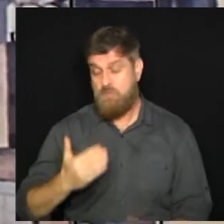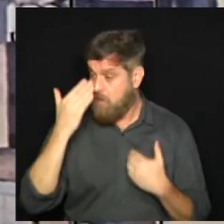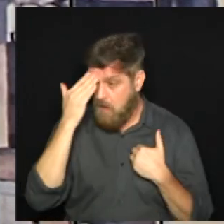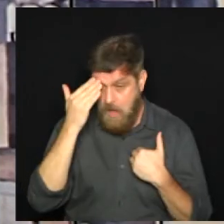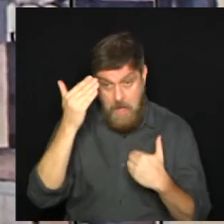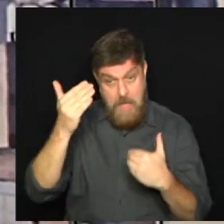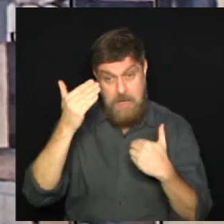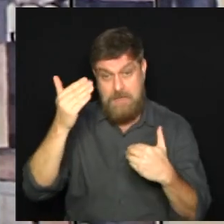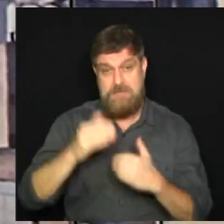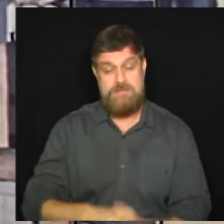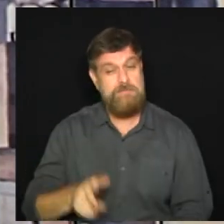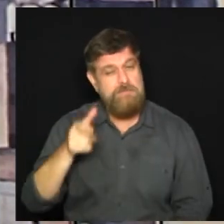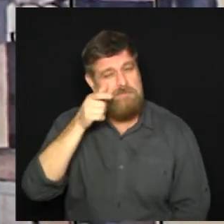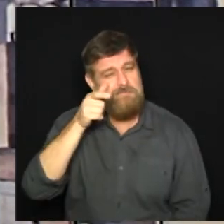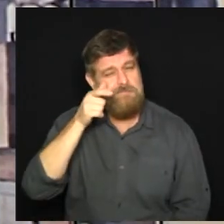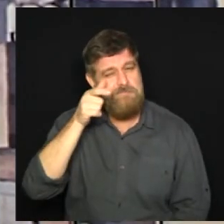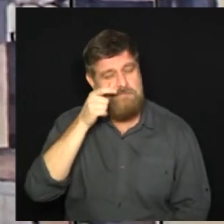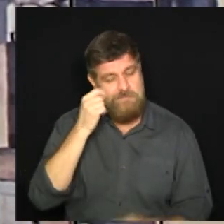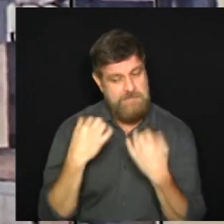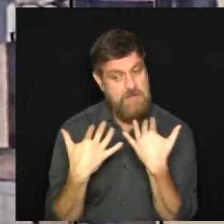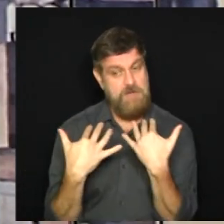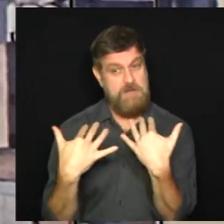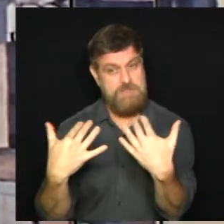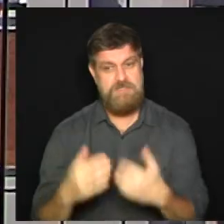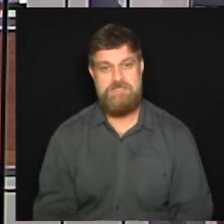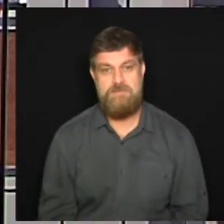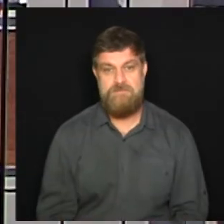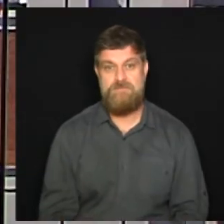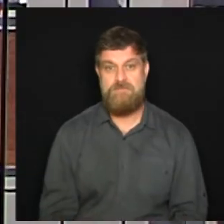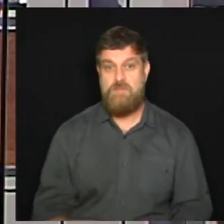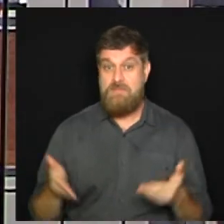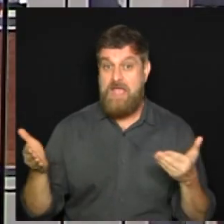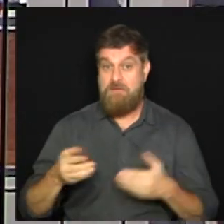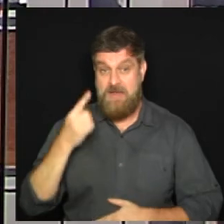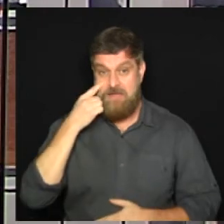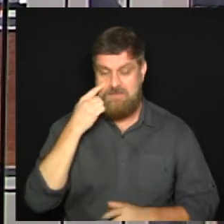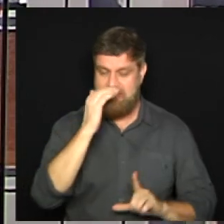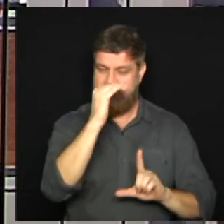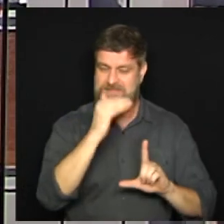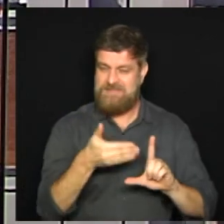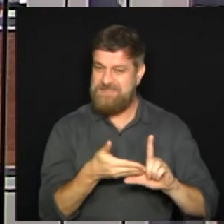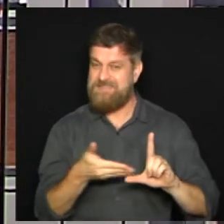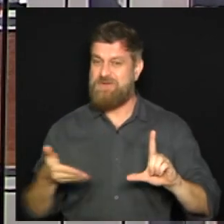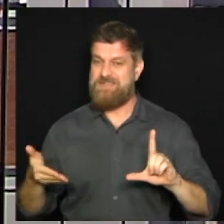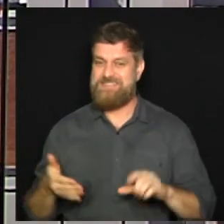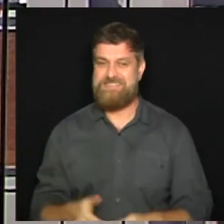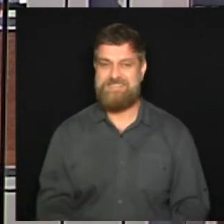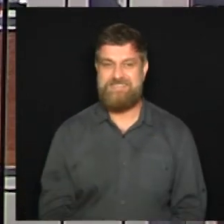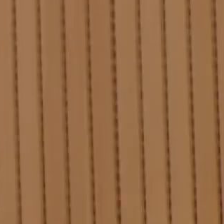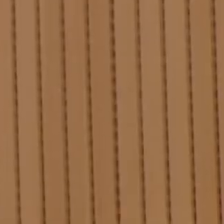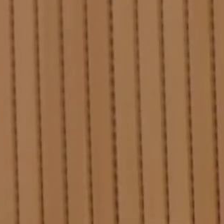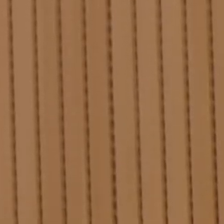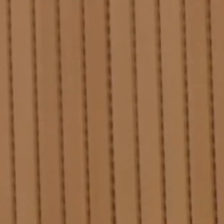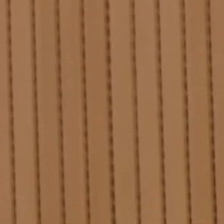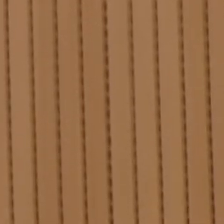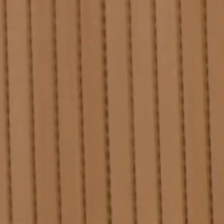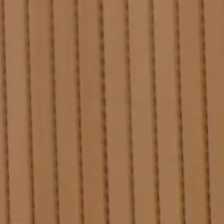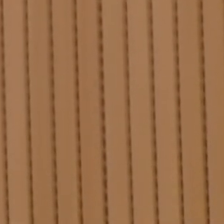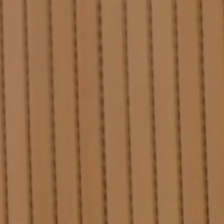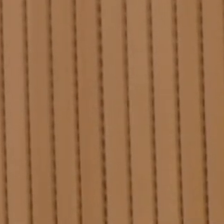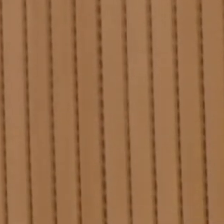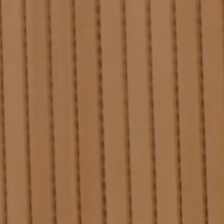agradecer desde já a sua companhia e audiência. Confira agora os destaques de hoje. Projeto